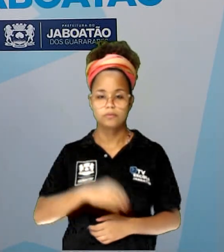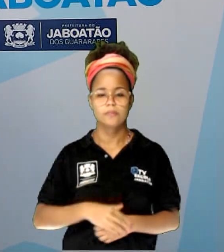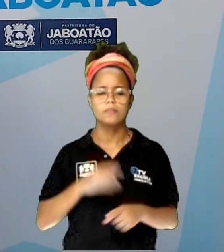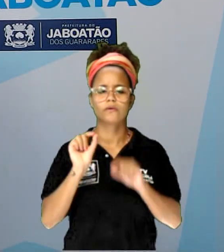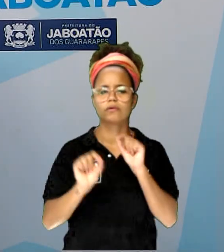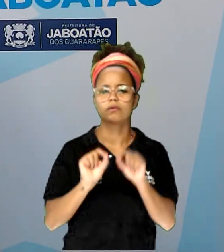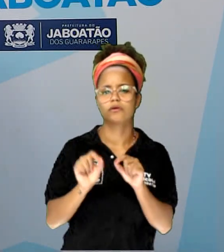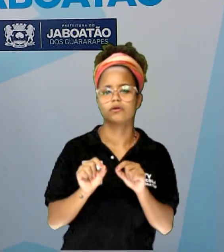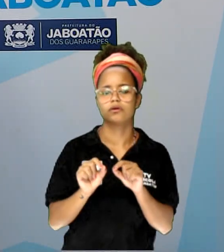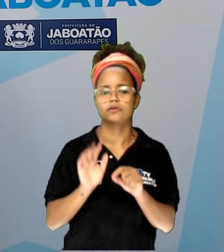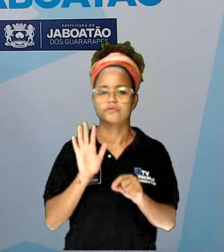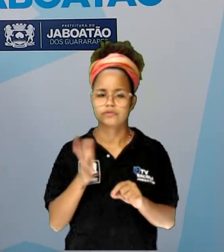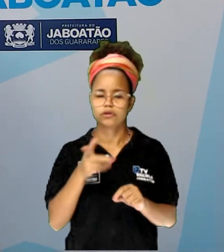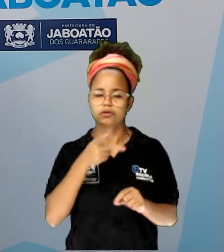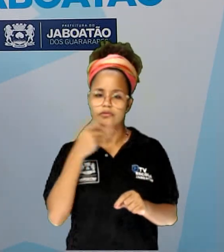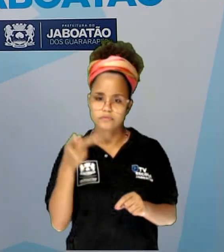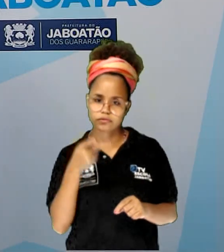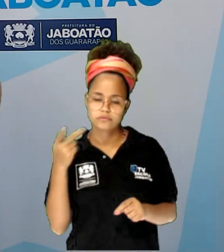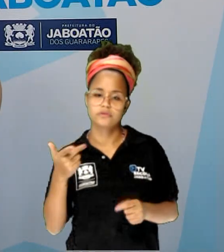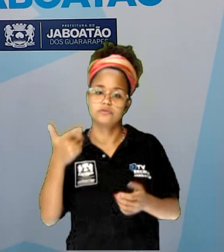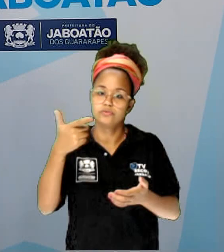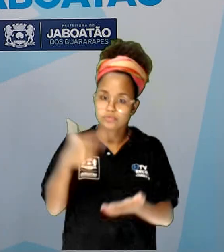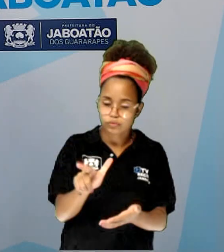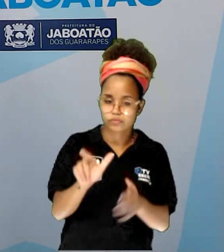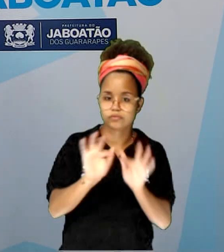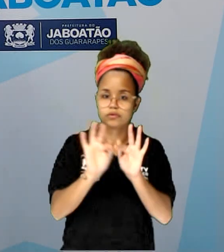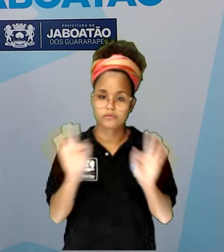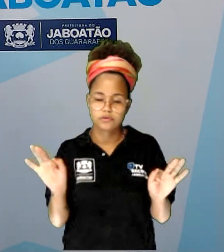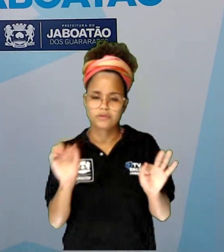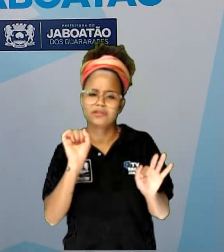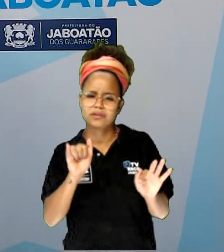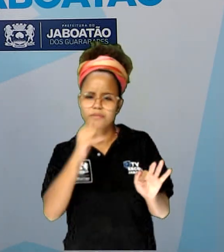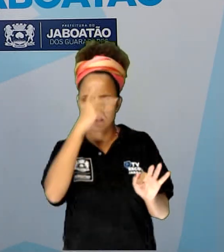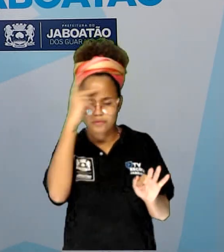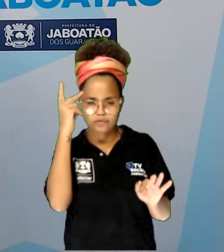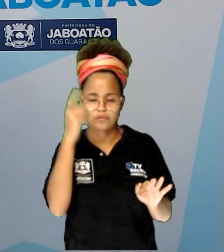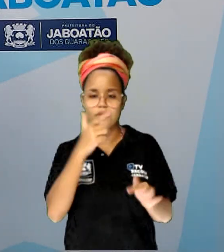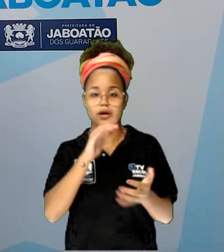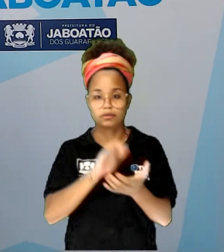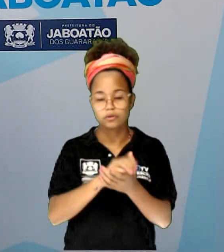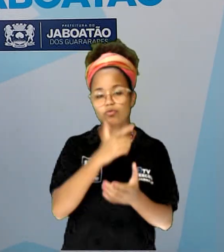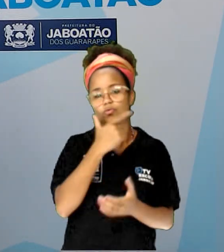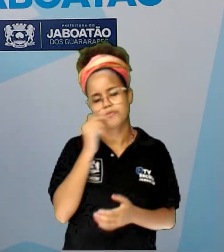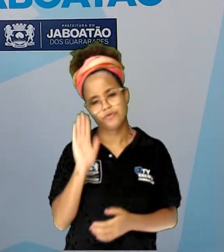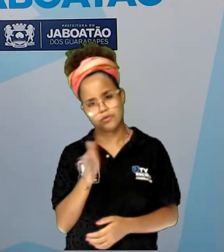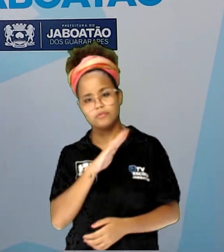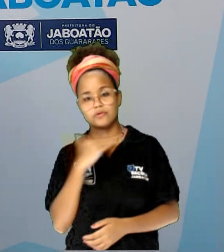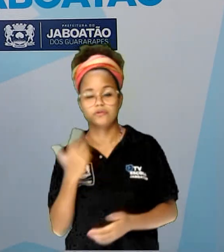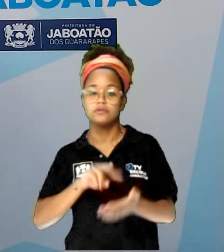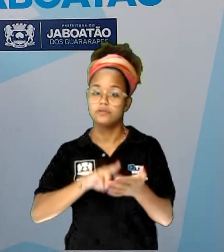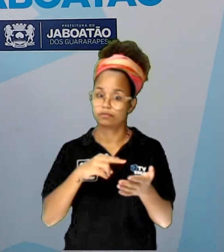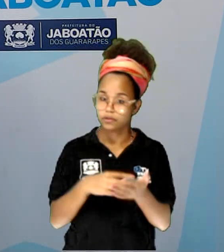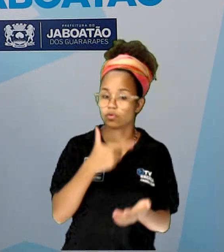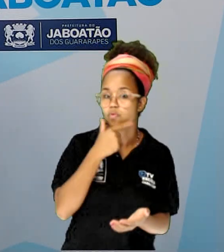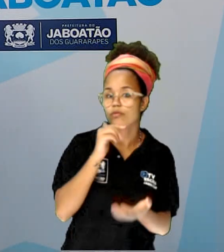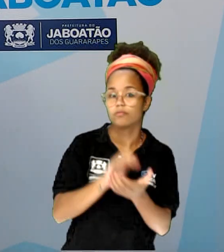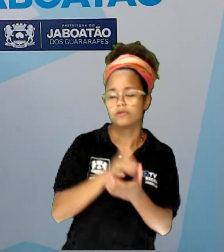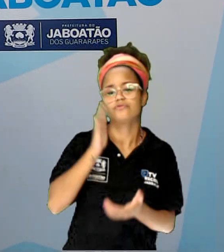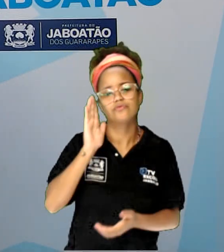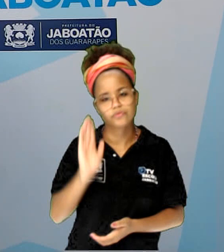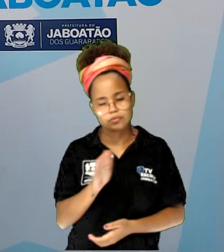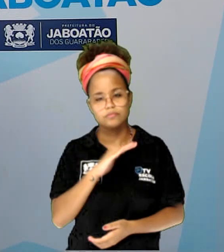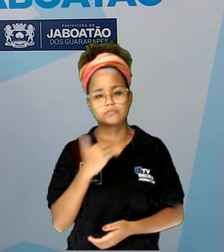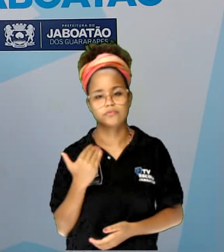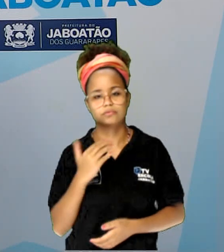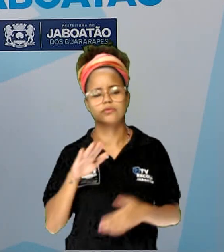meio que repete uma mesma ideia. Se ela é viúva, obviamente o marido dela havia morrido, então viúva de bandido